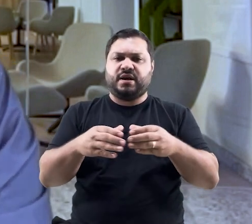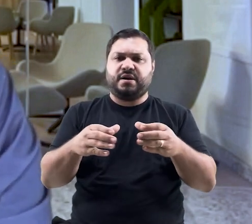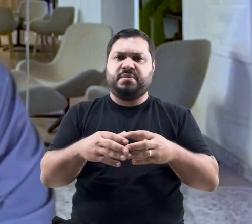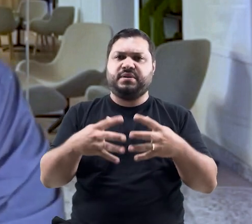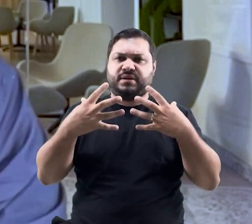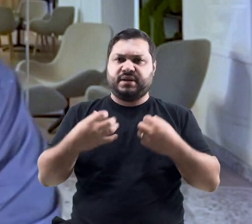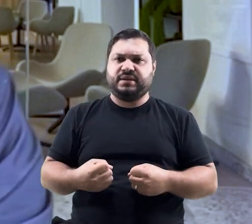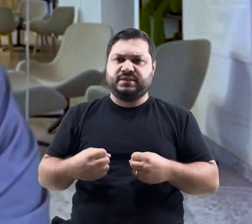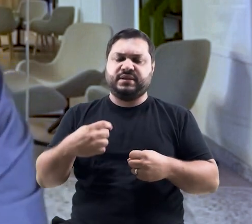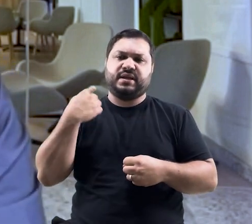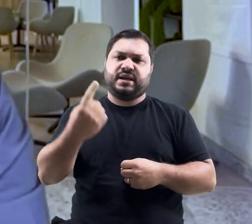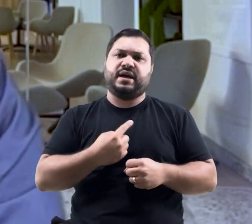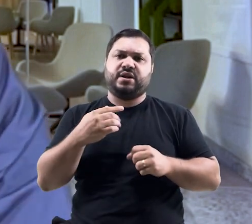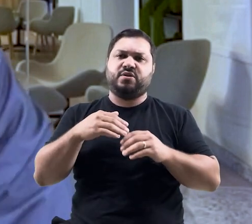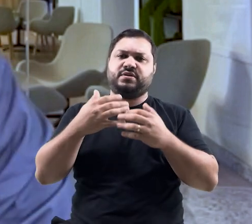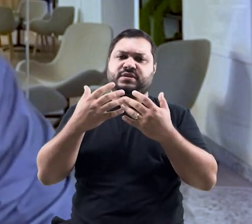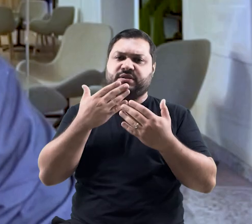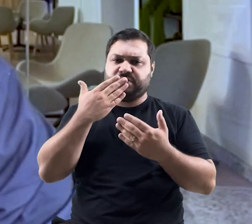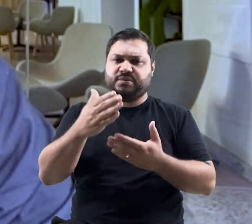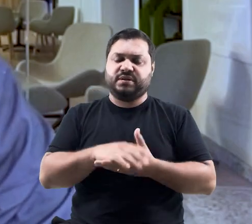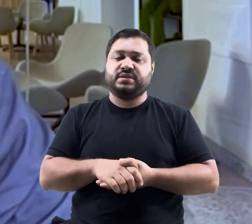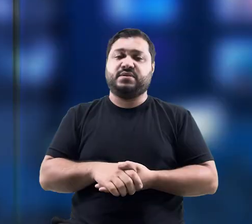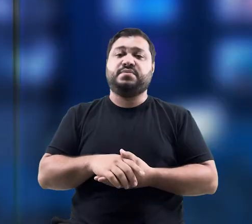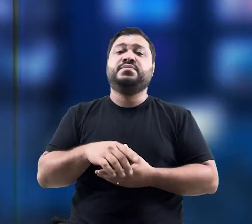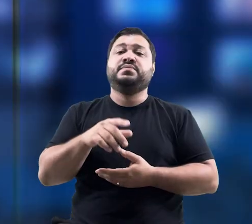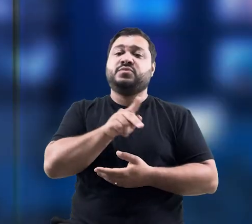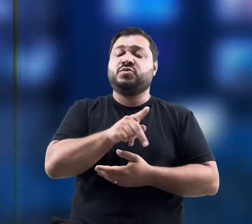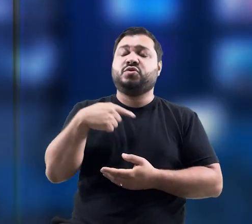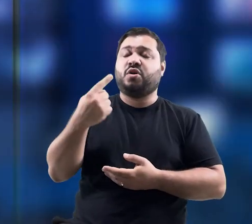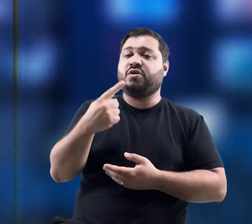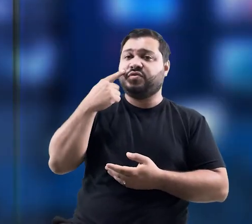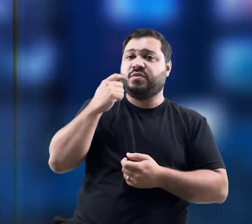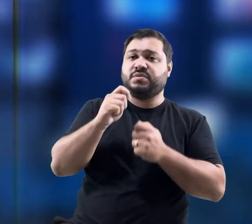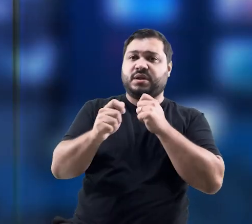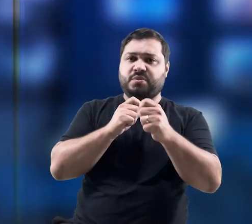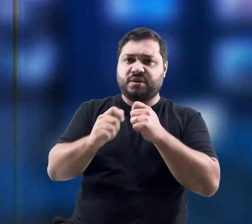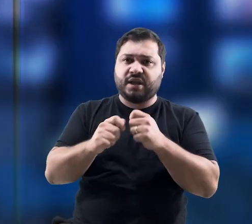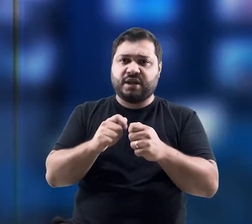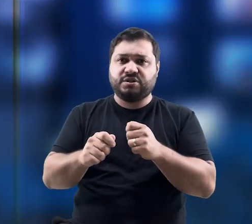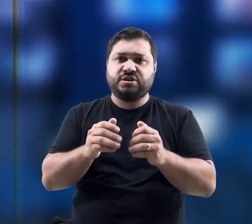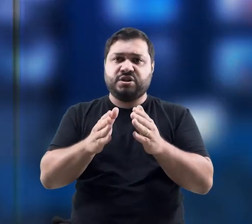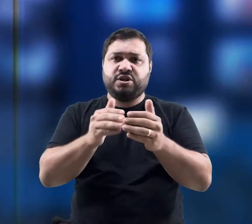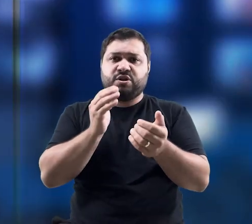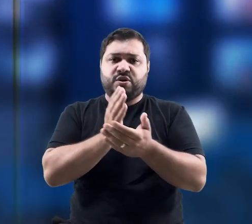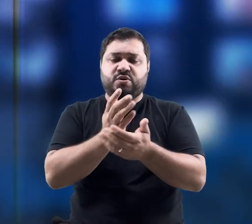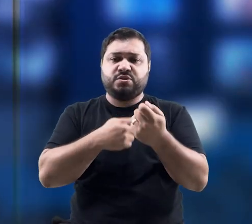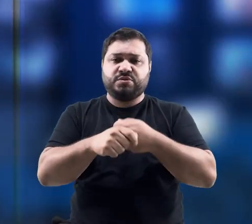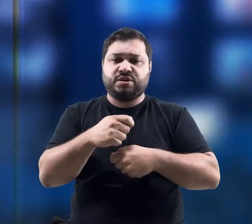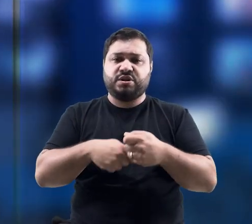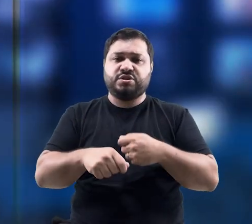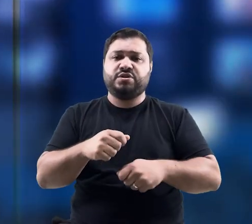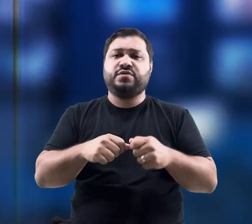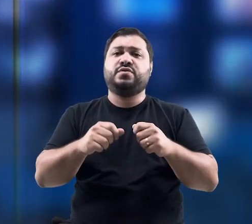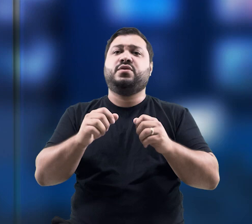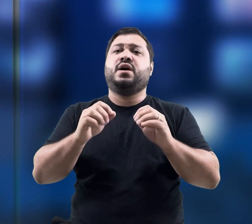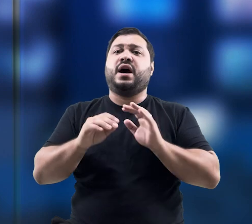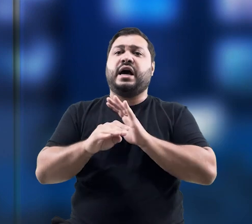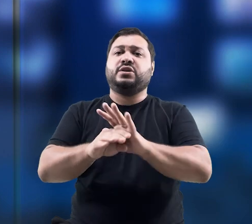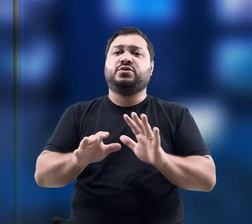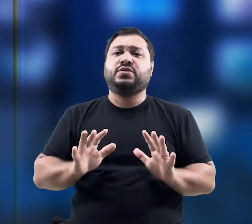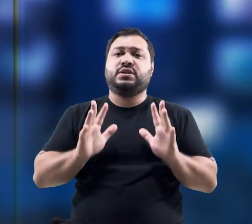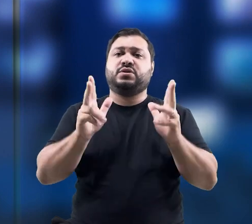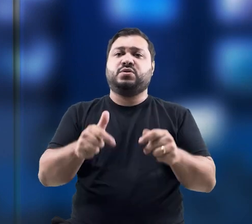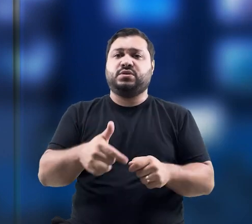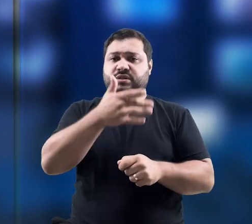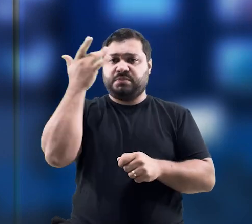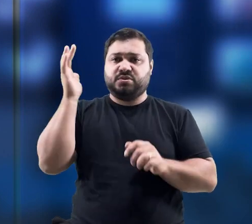a banca acatar aquela nossa impugnação. Professor, nós vimos na reportagem que o recurso administrativo ele acaba beneficiando